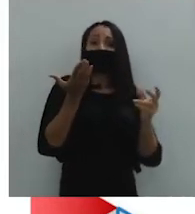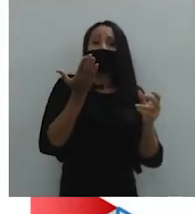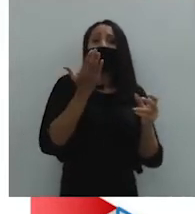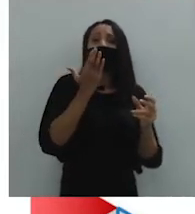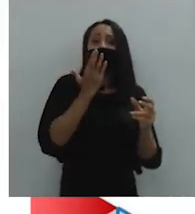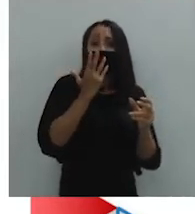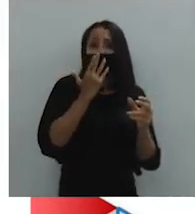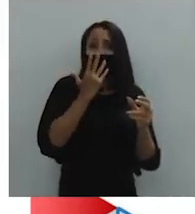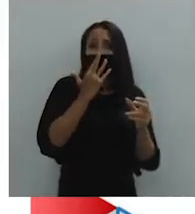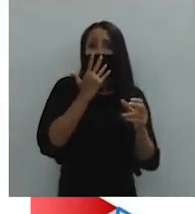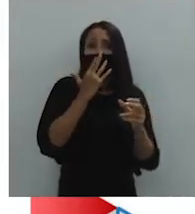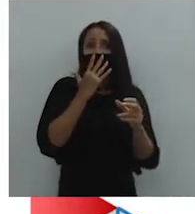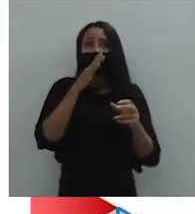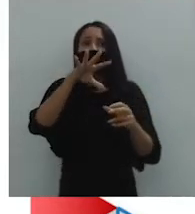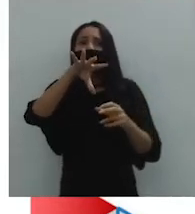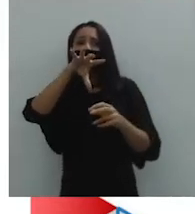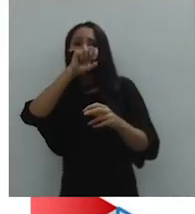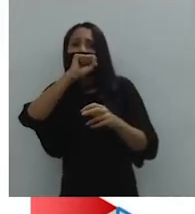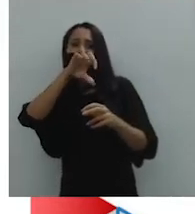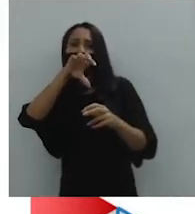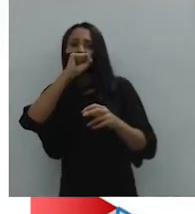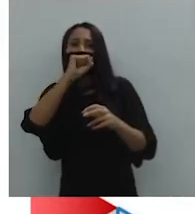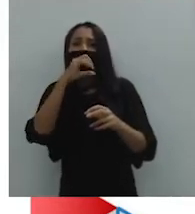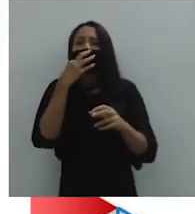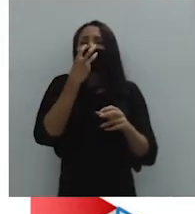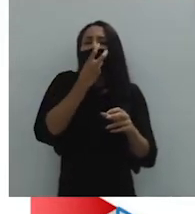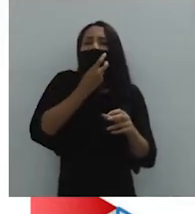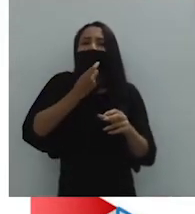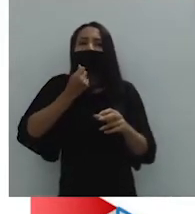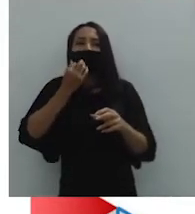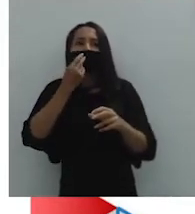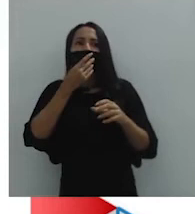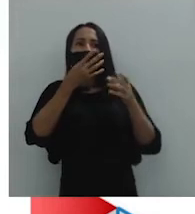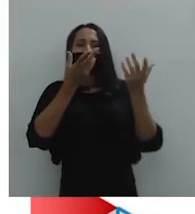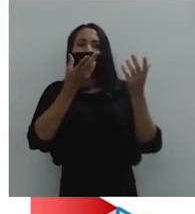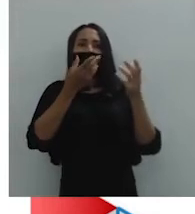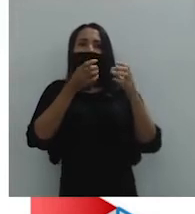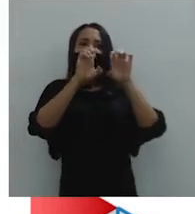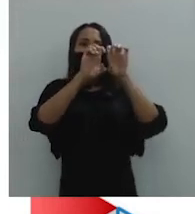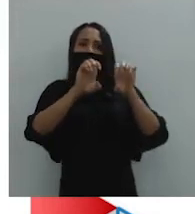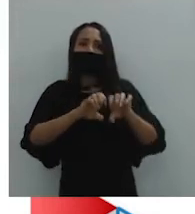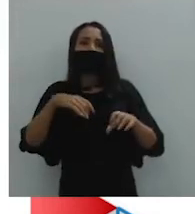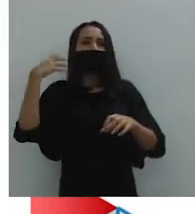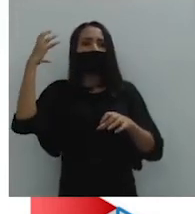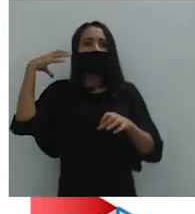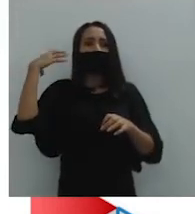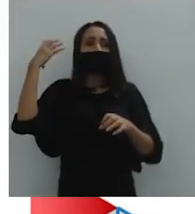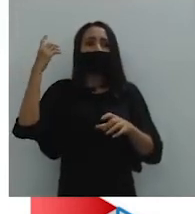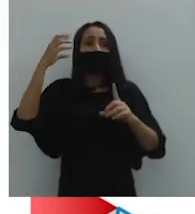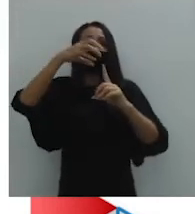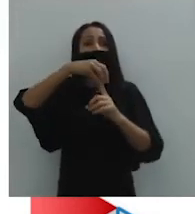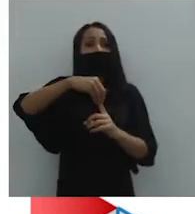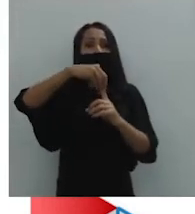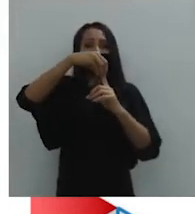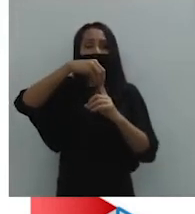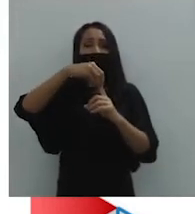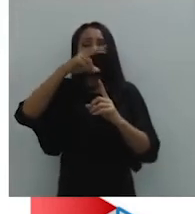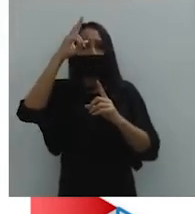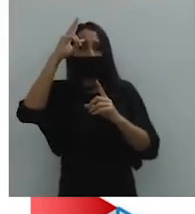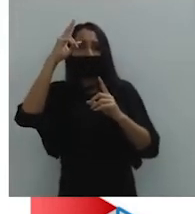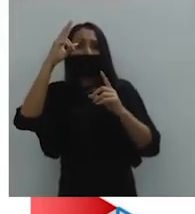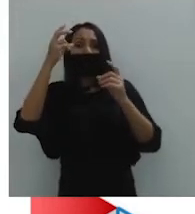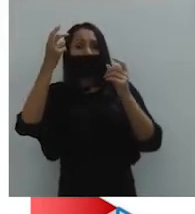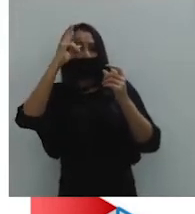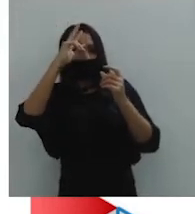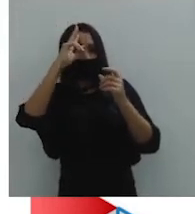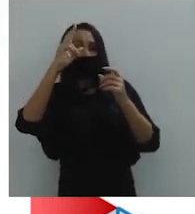cores, cheiros, sabores, estruturas e som. Porém, a principal delas, lembra que eu falei para vocês